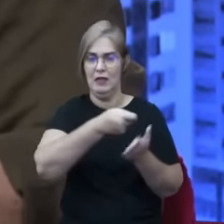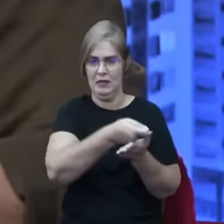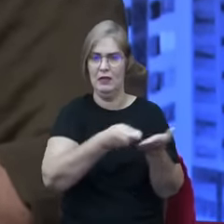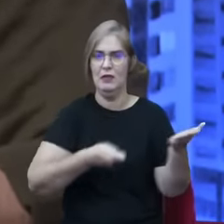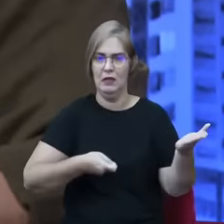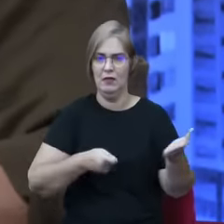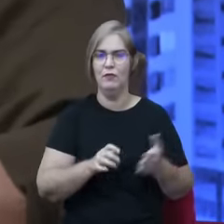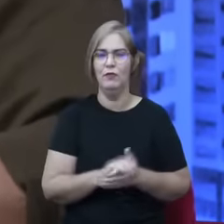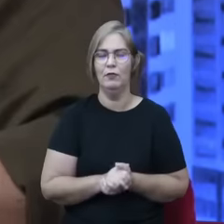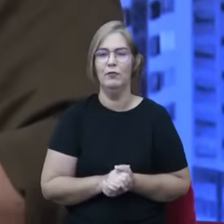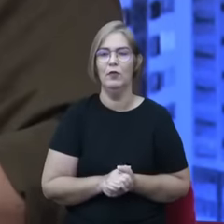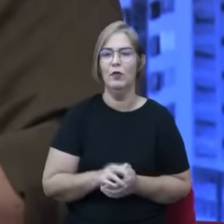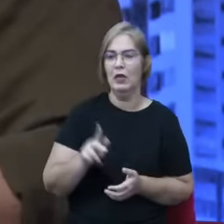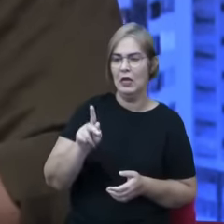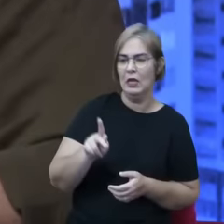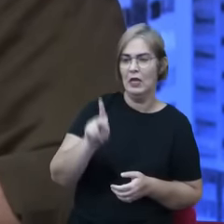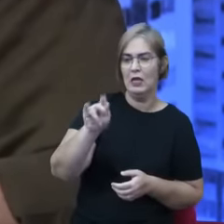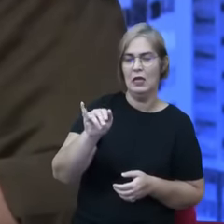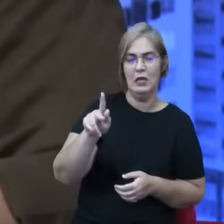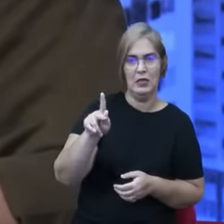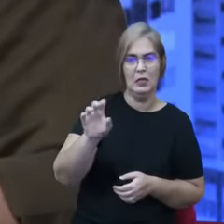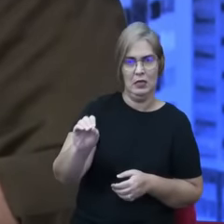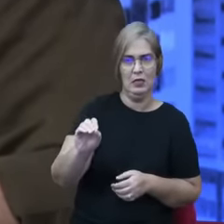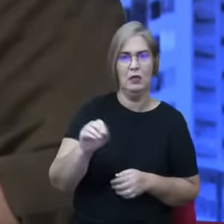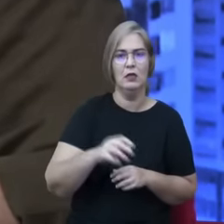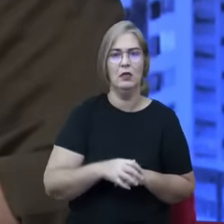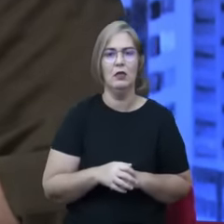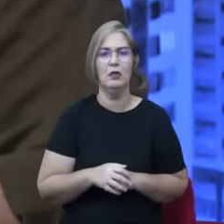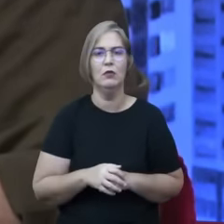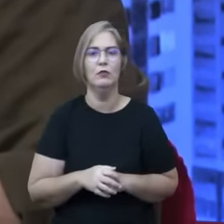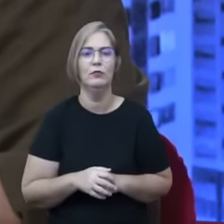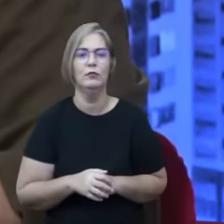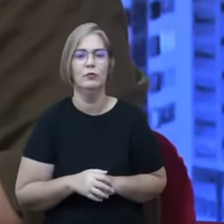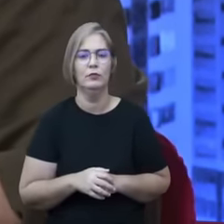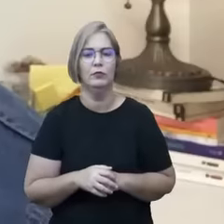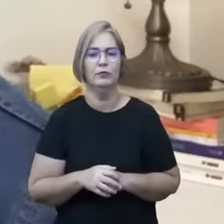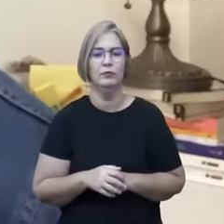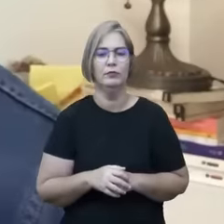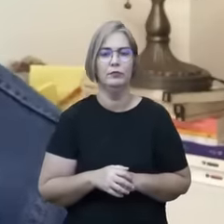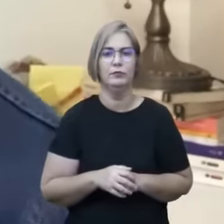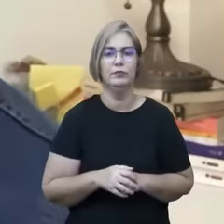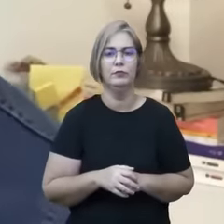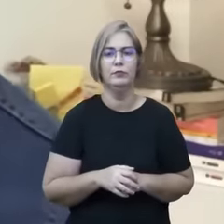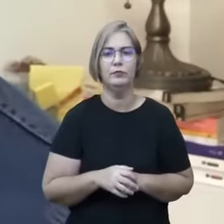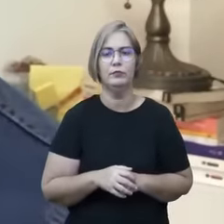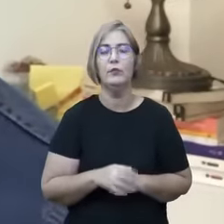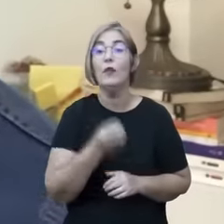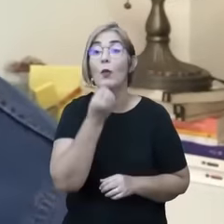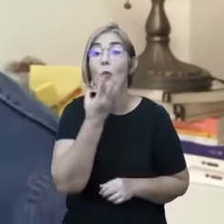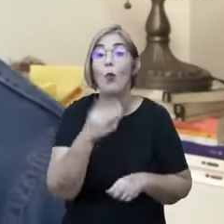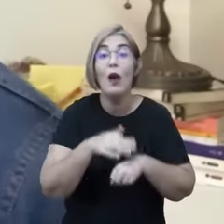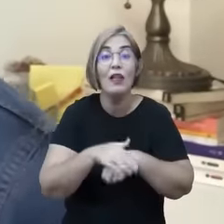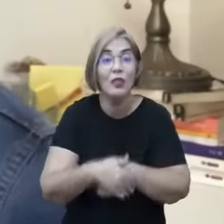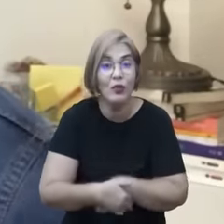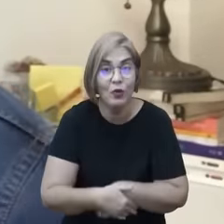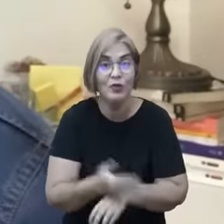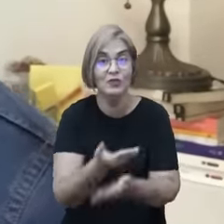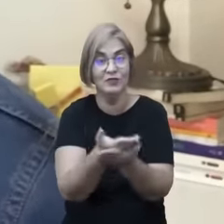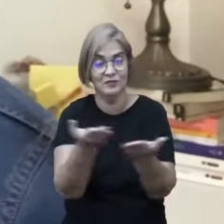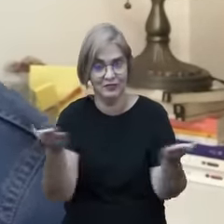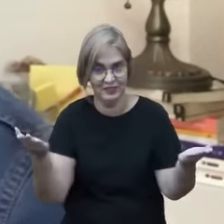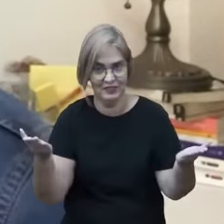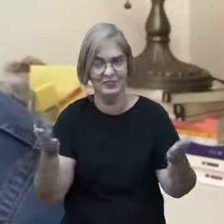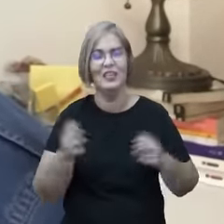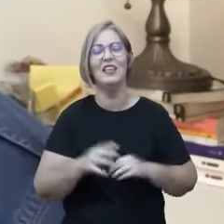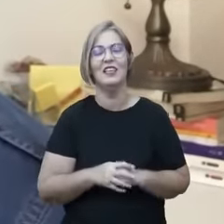ouvir esses trechinhos do eh do Cami. Boa noite, Maurício. Boa noite, Felipe,